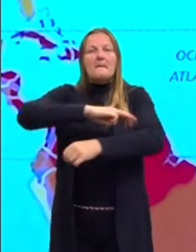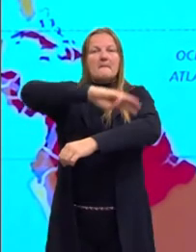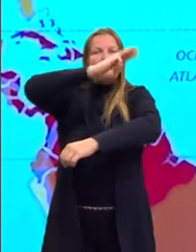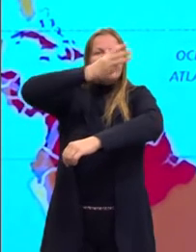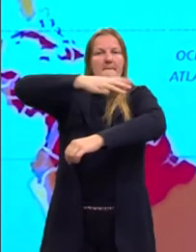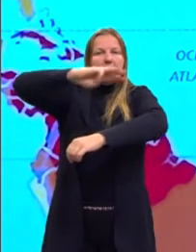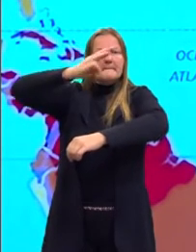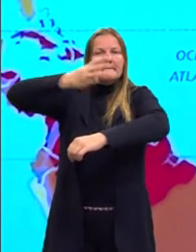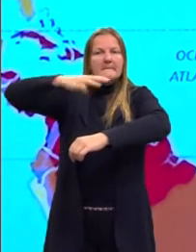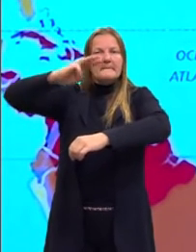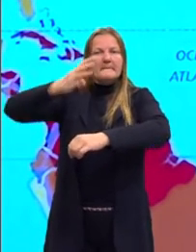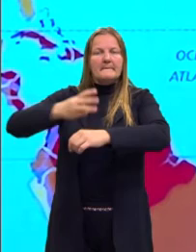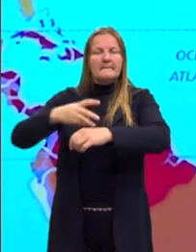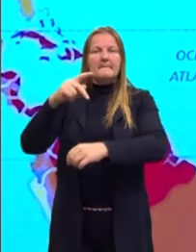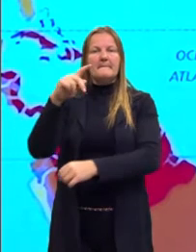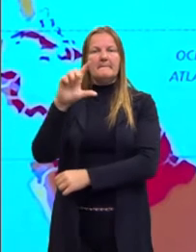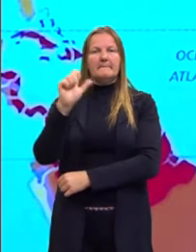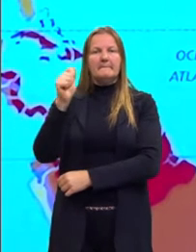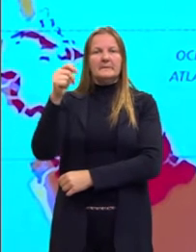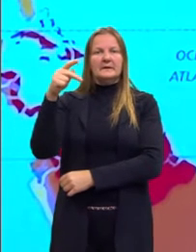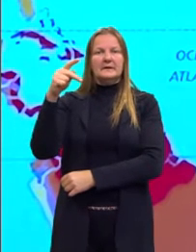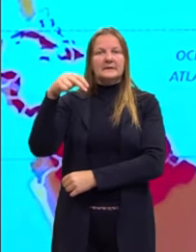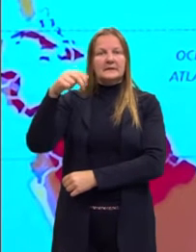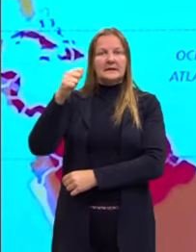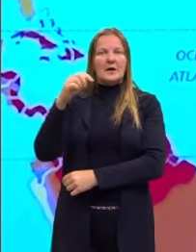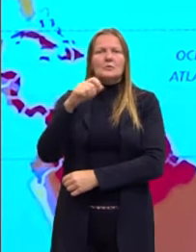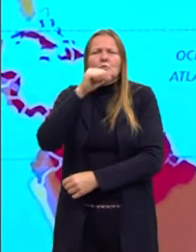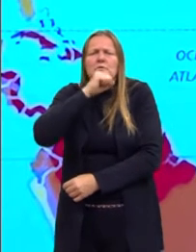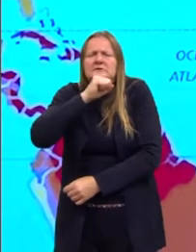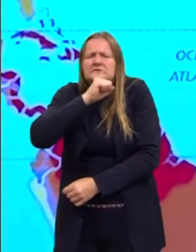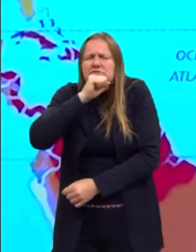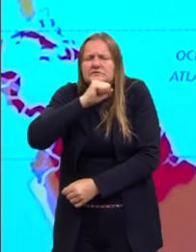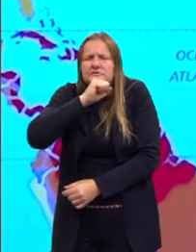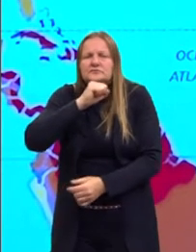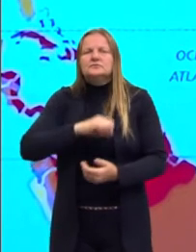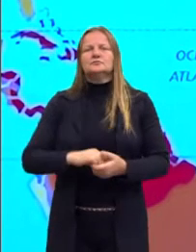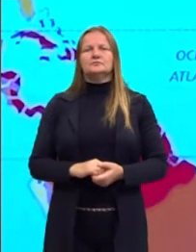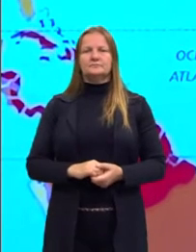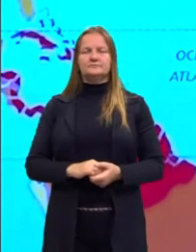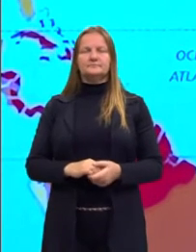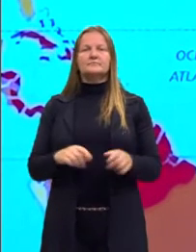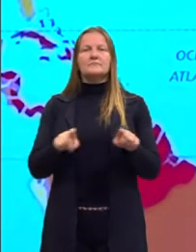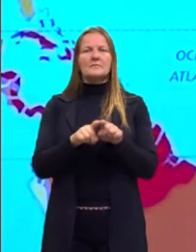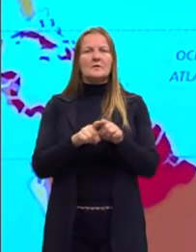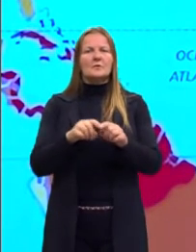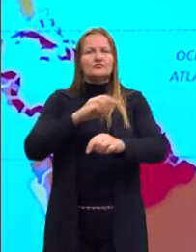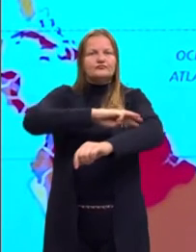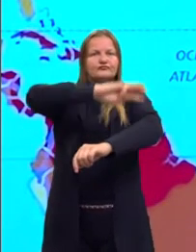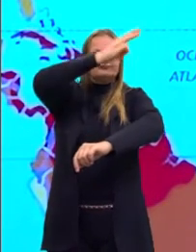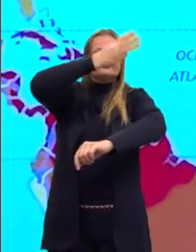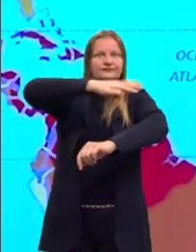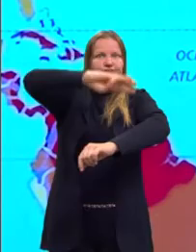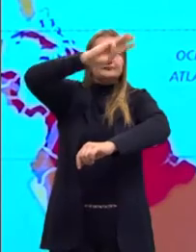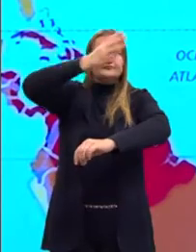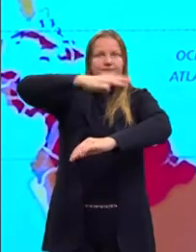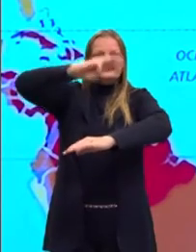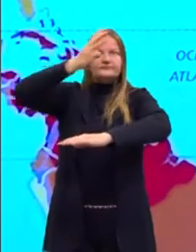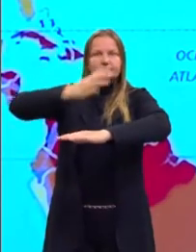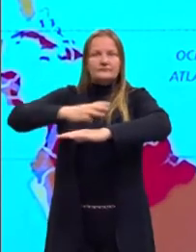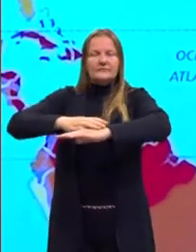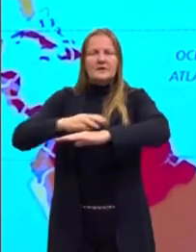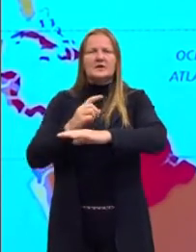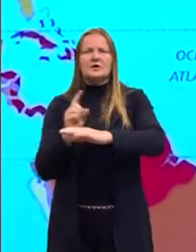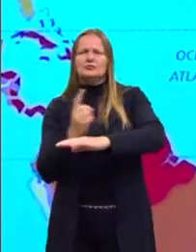vimos são informações extremamente antigas tá muito irregular né então nós temos as